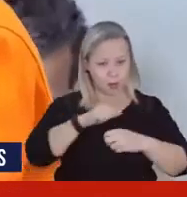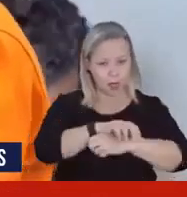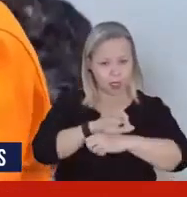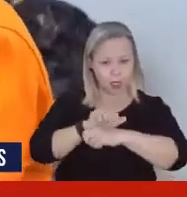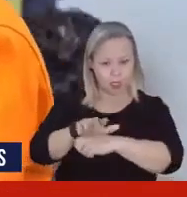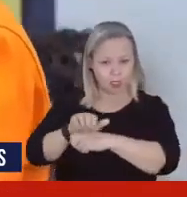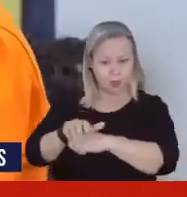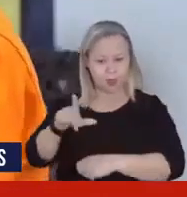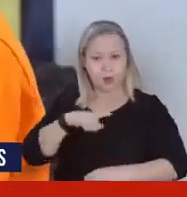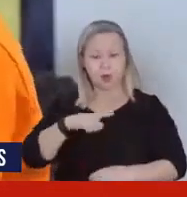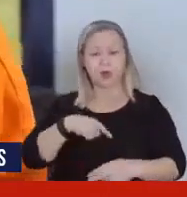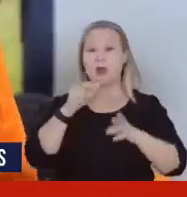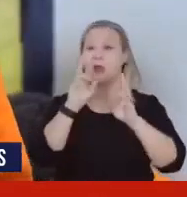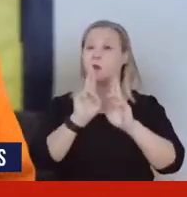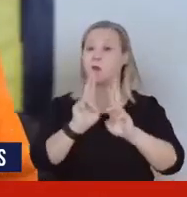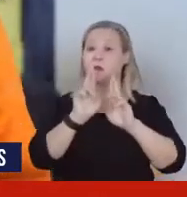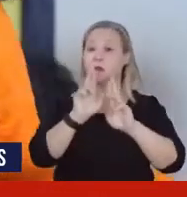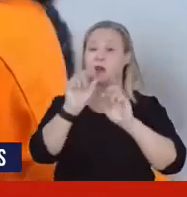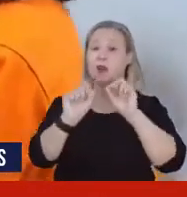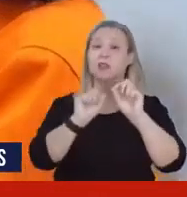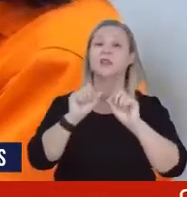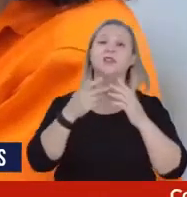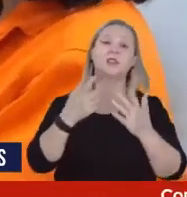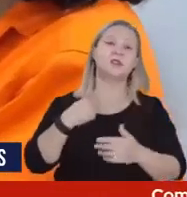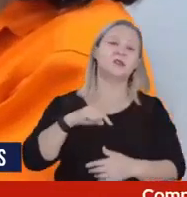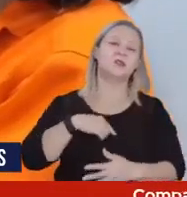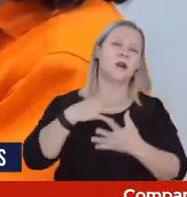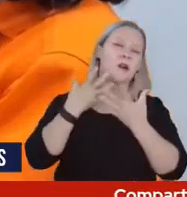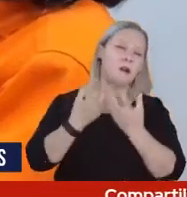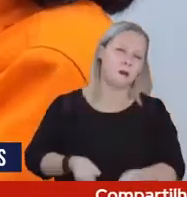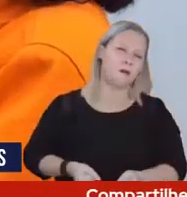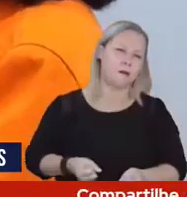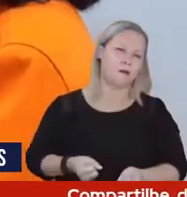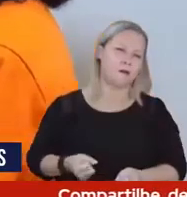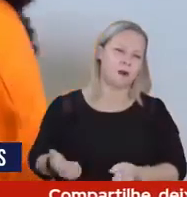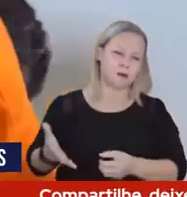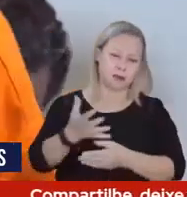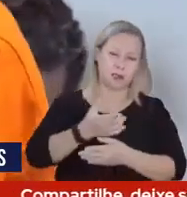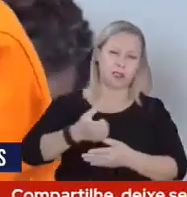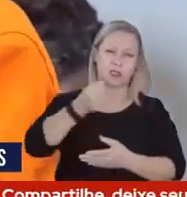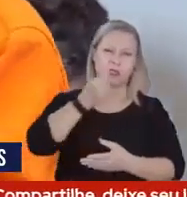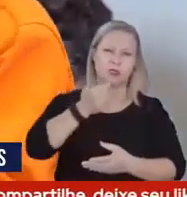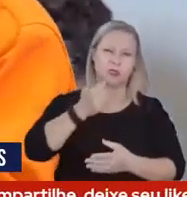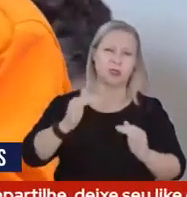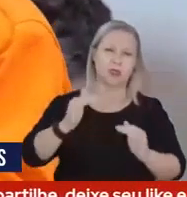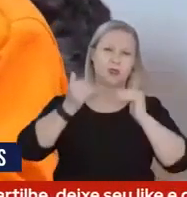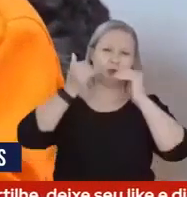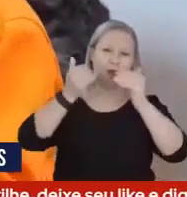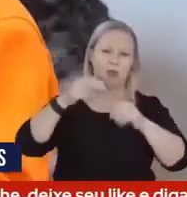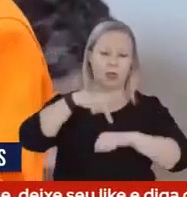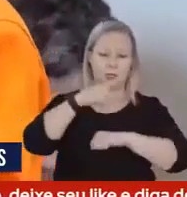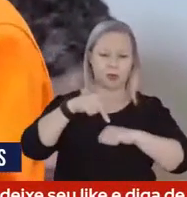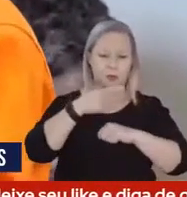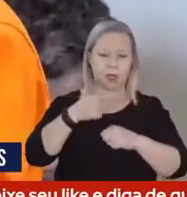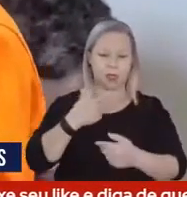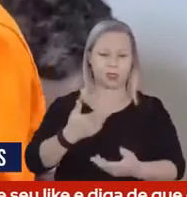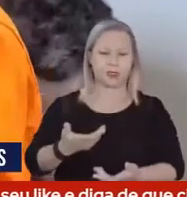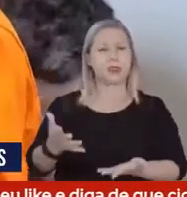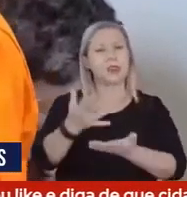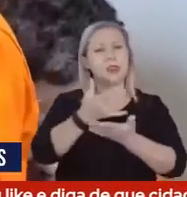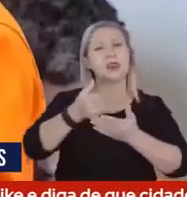esperança de que nós vamos resgatar a soberania desse país, Estrela, e que nós vamos resgatar a BR